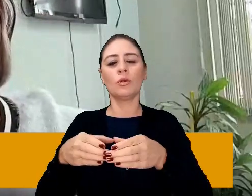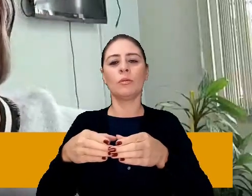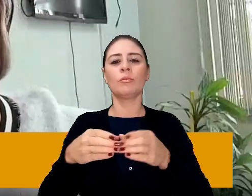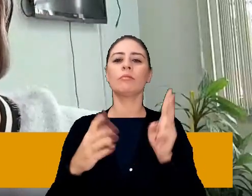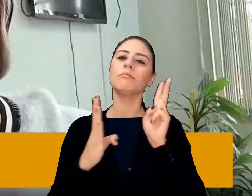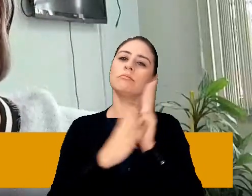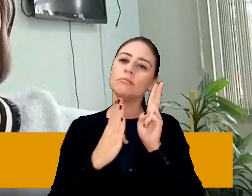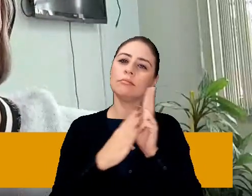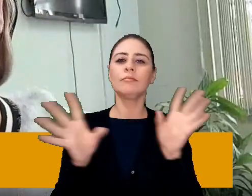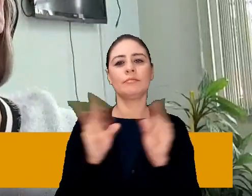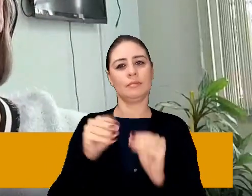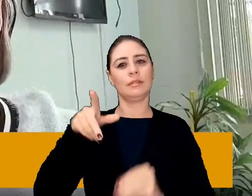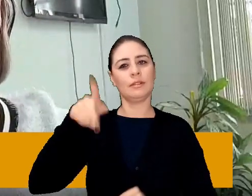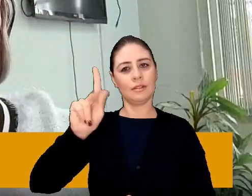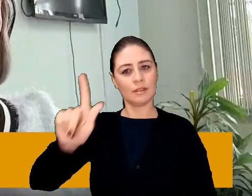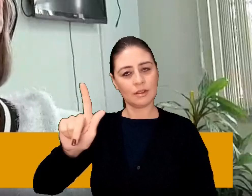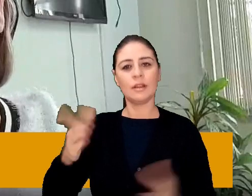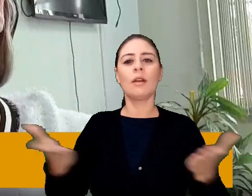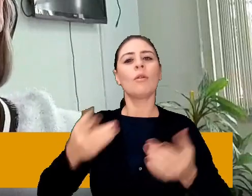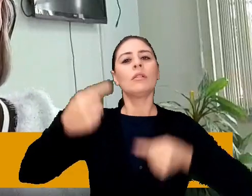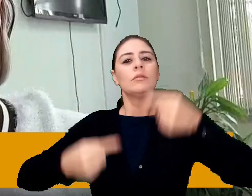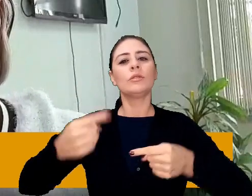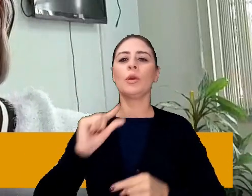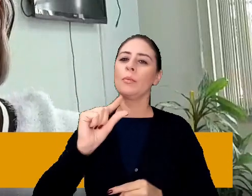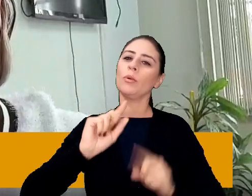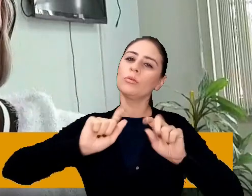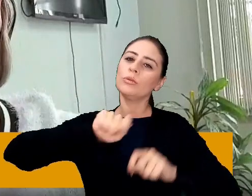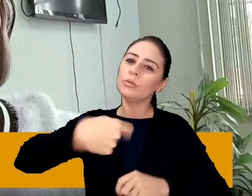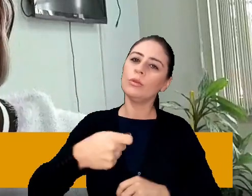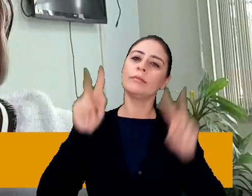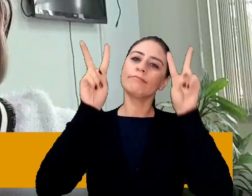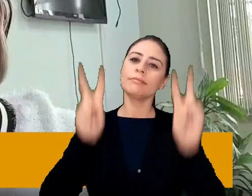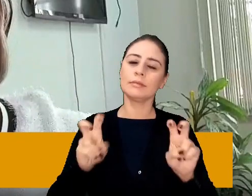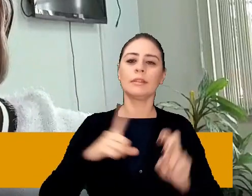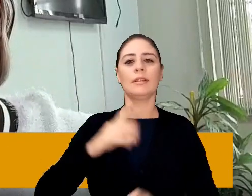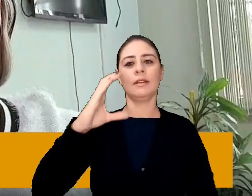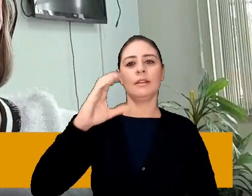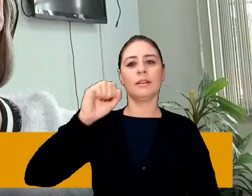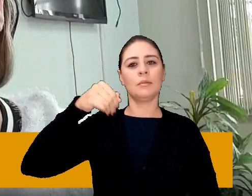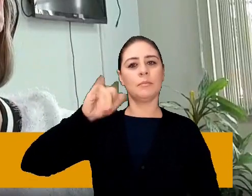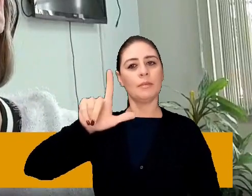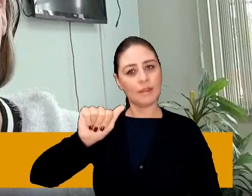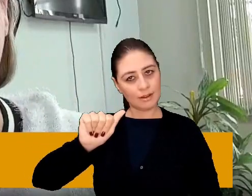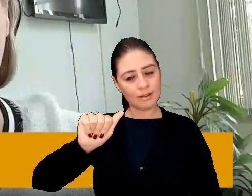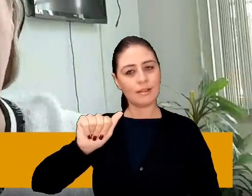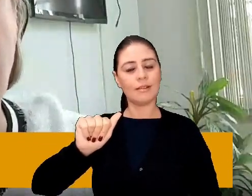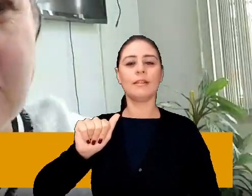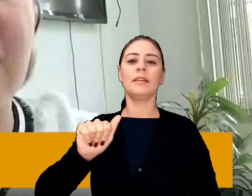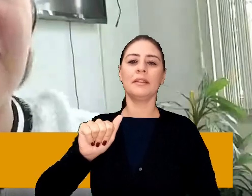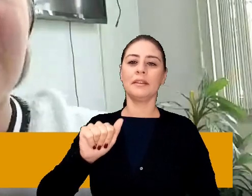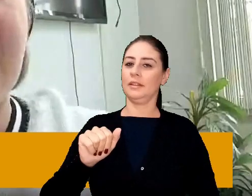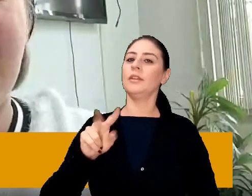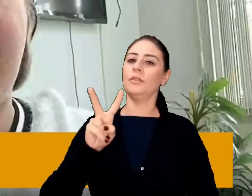perspectiva Kayakangue. Para falar sobre esse tema, para discutir com a gente um pouquinho sobre esse assunto, nós temos a Camila dos